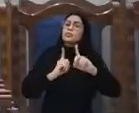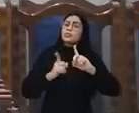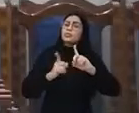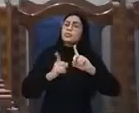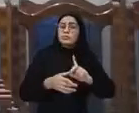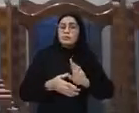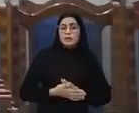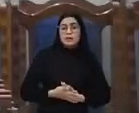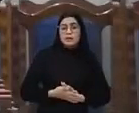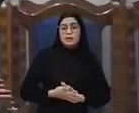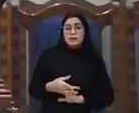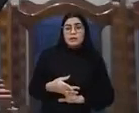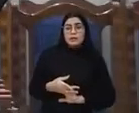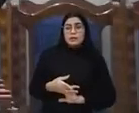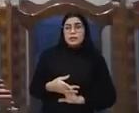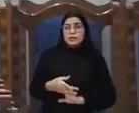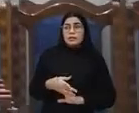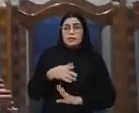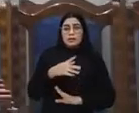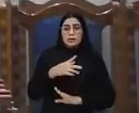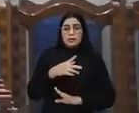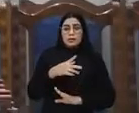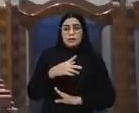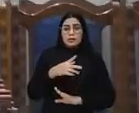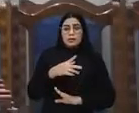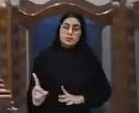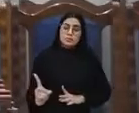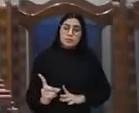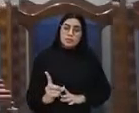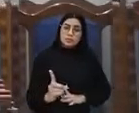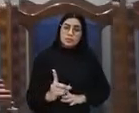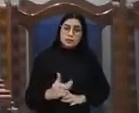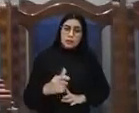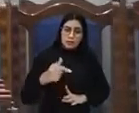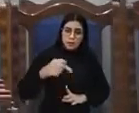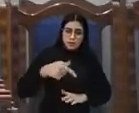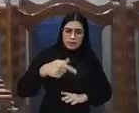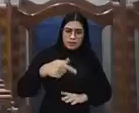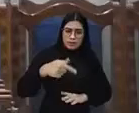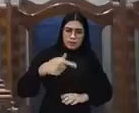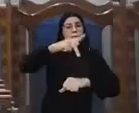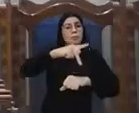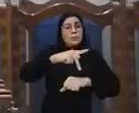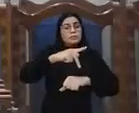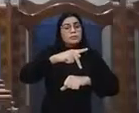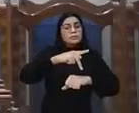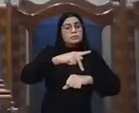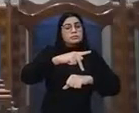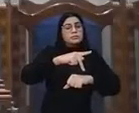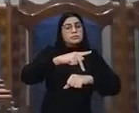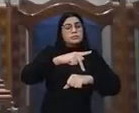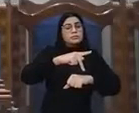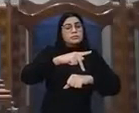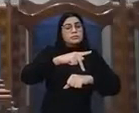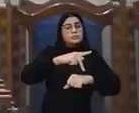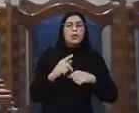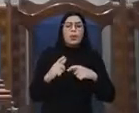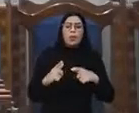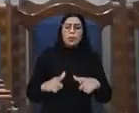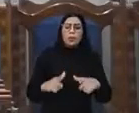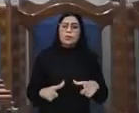oratórias. E Paulo foi levado também para aquela grande praça, para que ali pudesse expor a